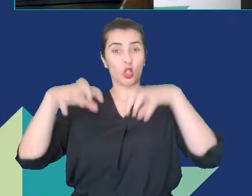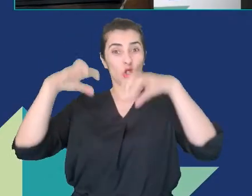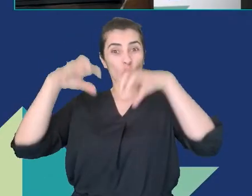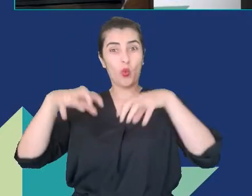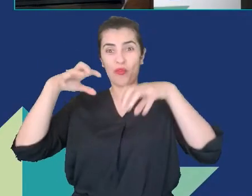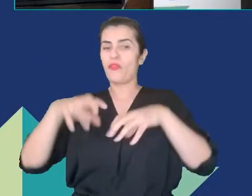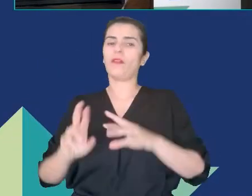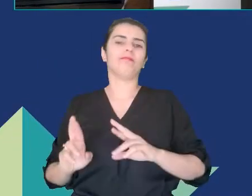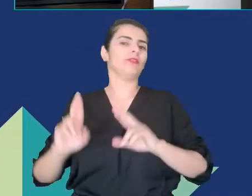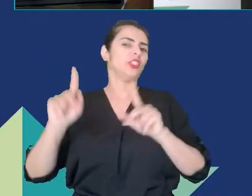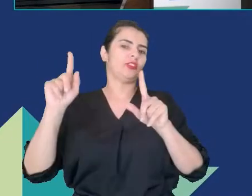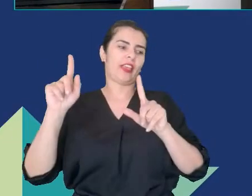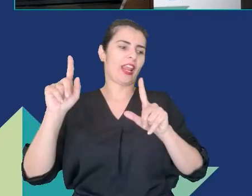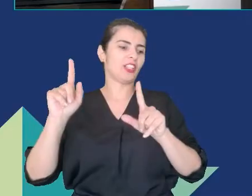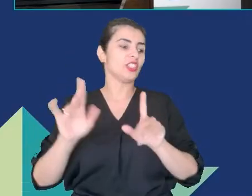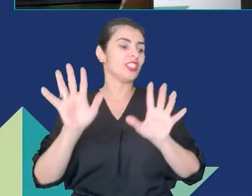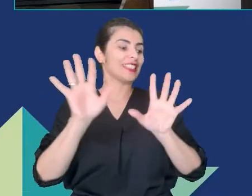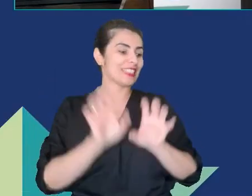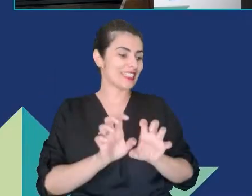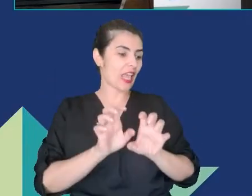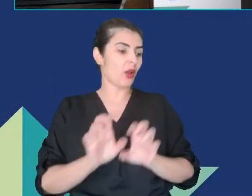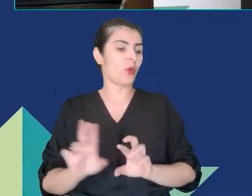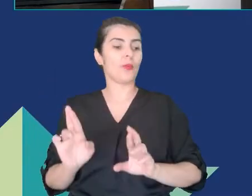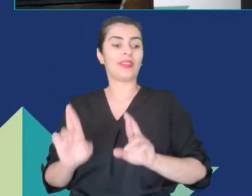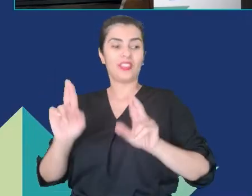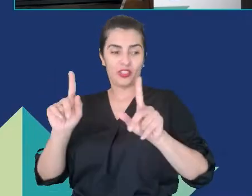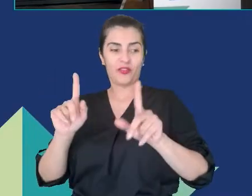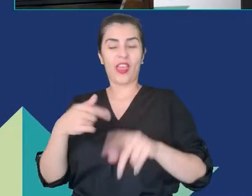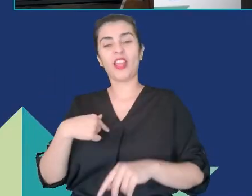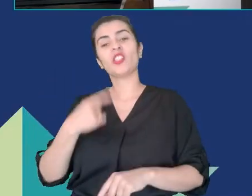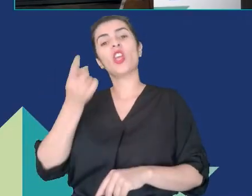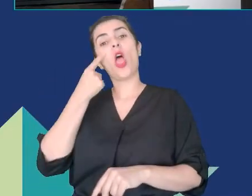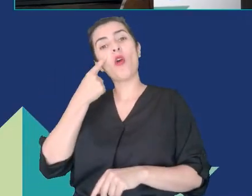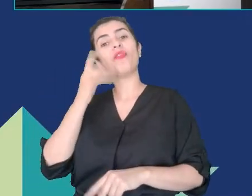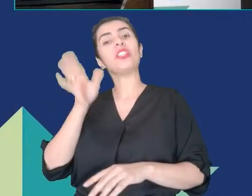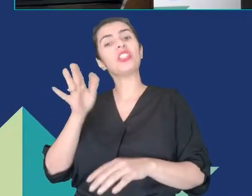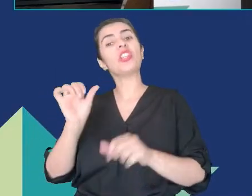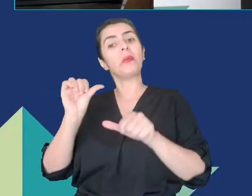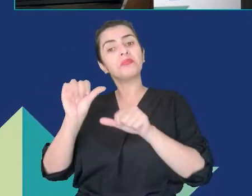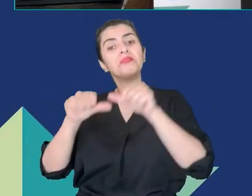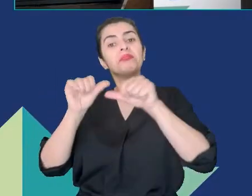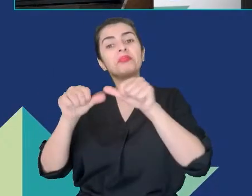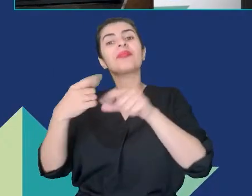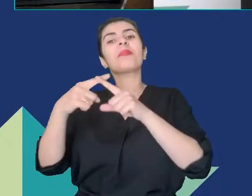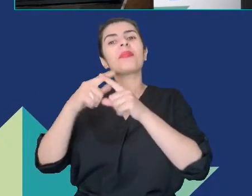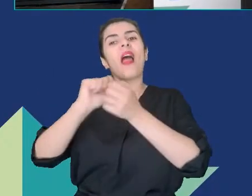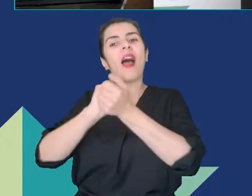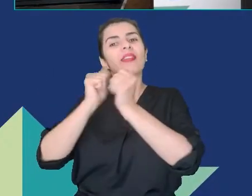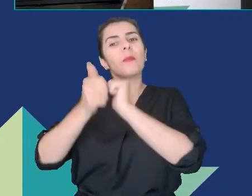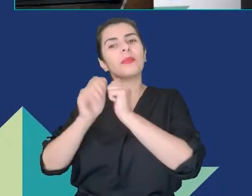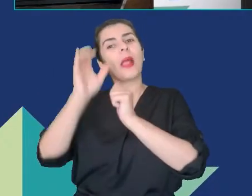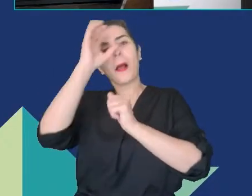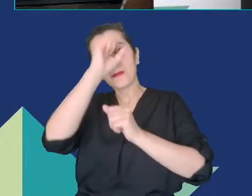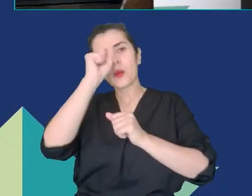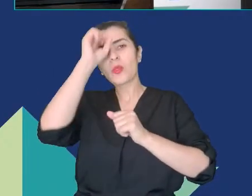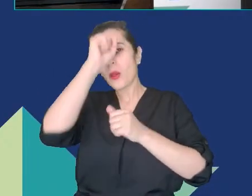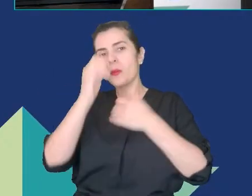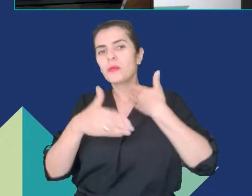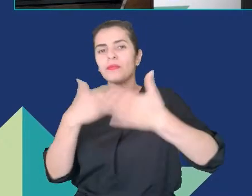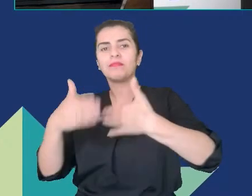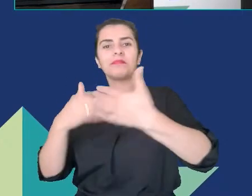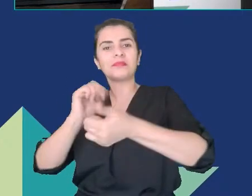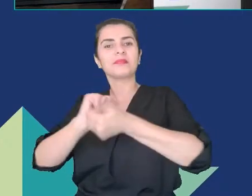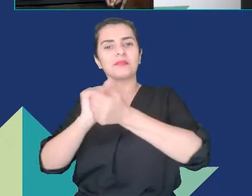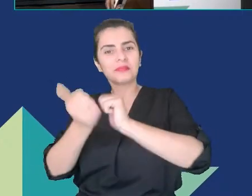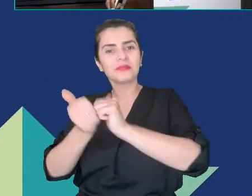crescimento que ocorreu ali ao longo de aprendizados, ajustes, e, com isso, a gente